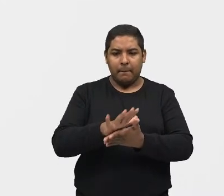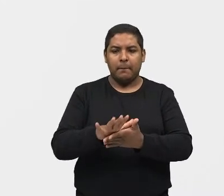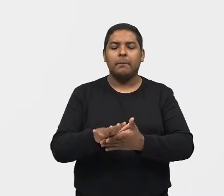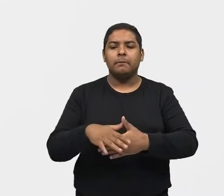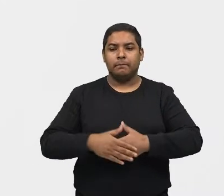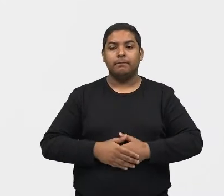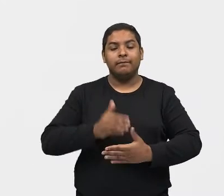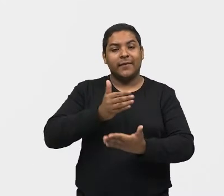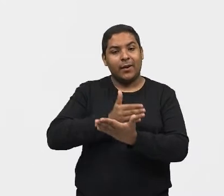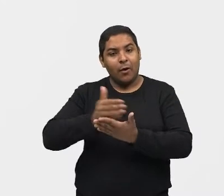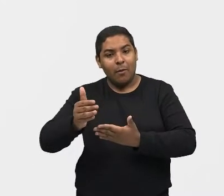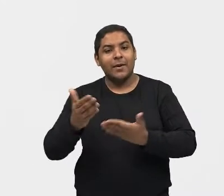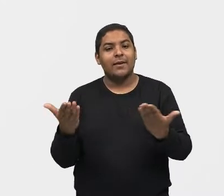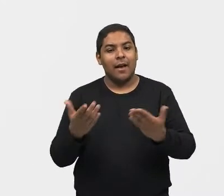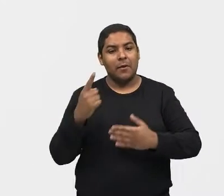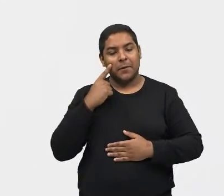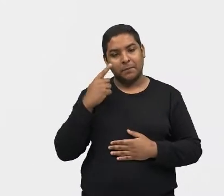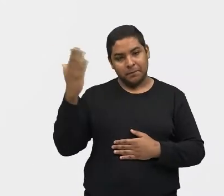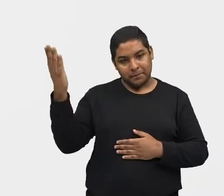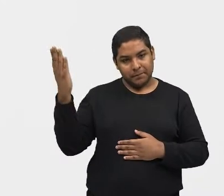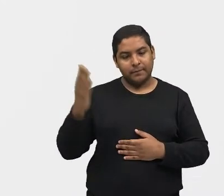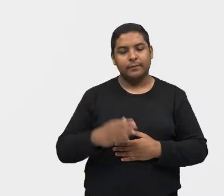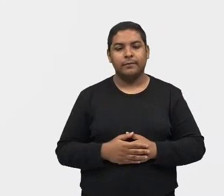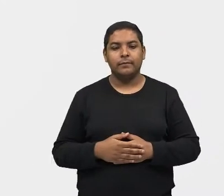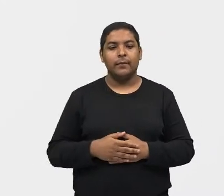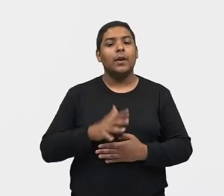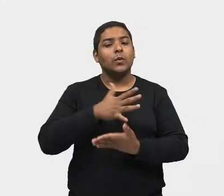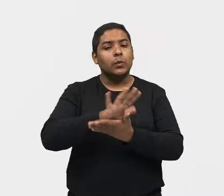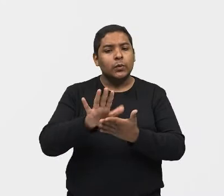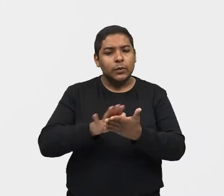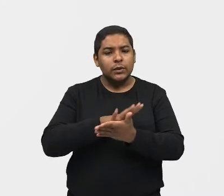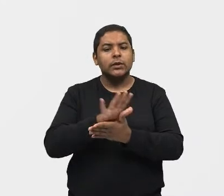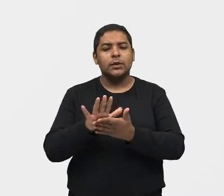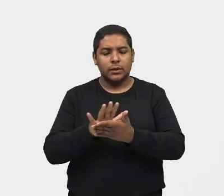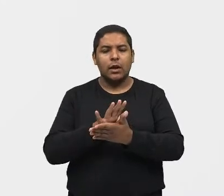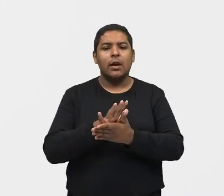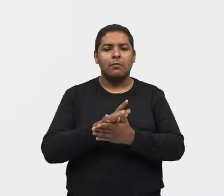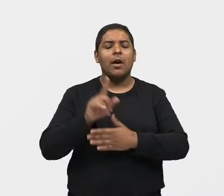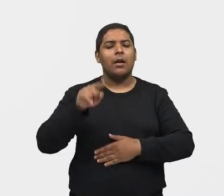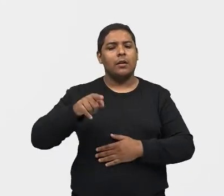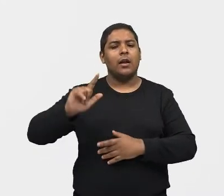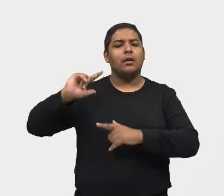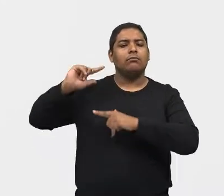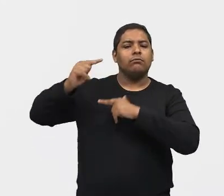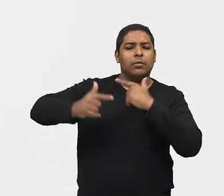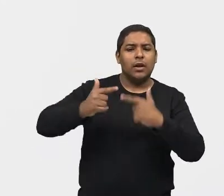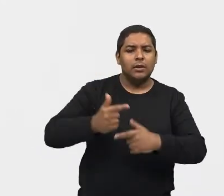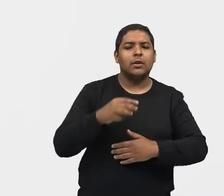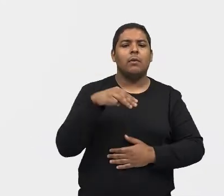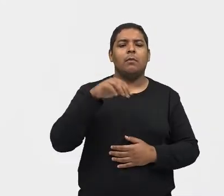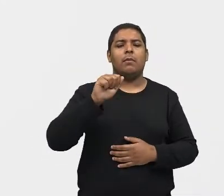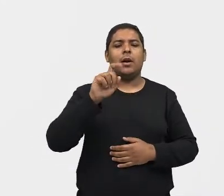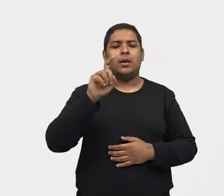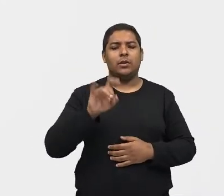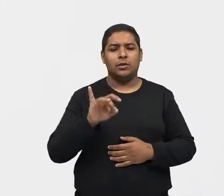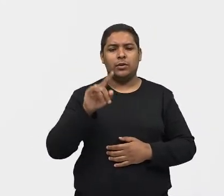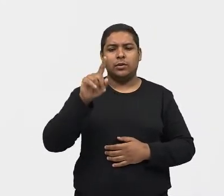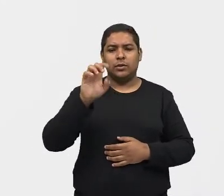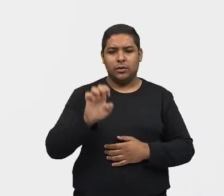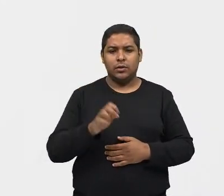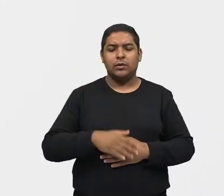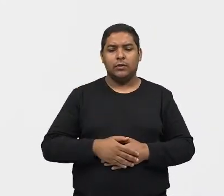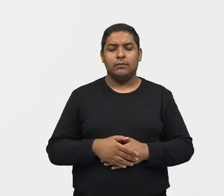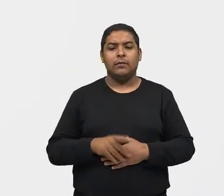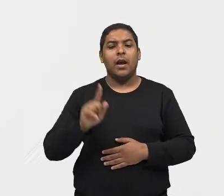pouquinho do samba de gafieira. O samba de gafieira, que tem a origem também aonde? No machixe, não esquecendo, né, que é